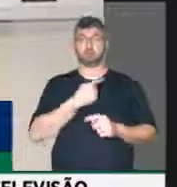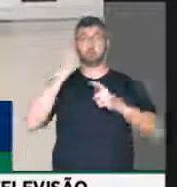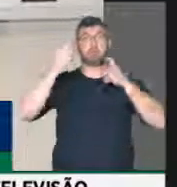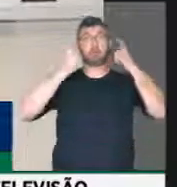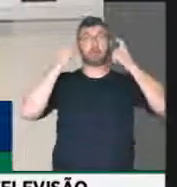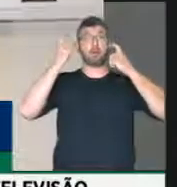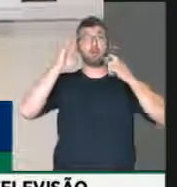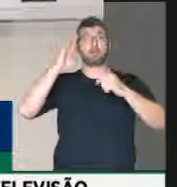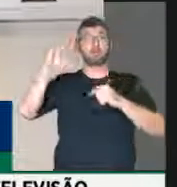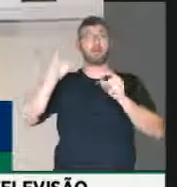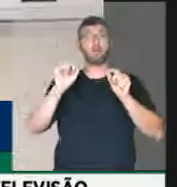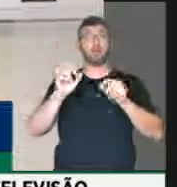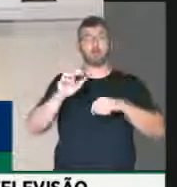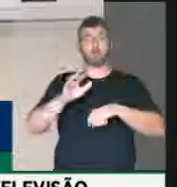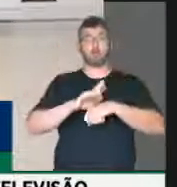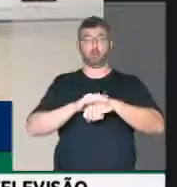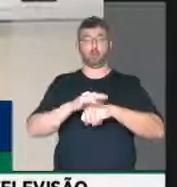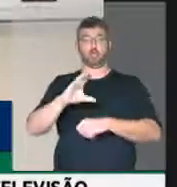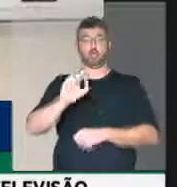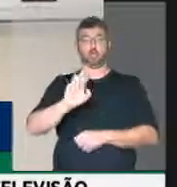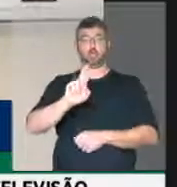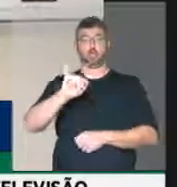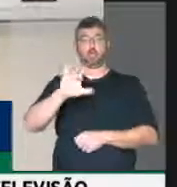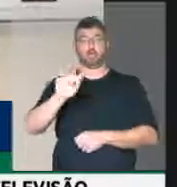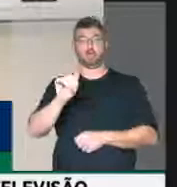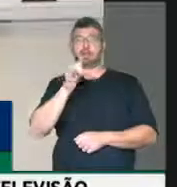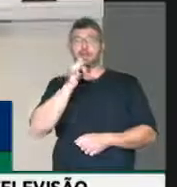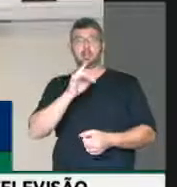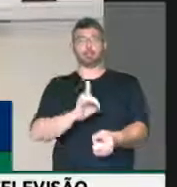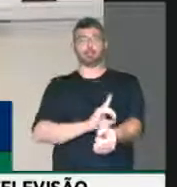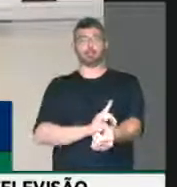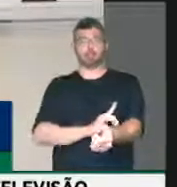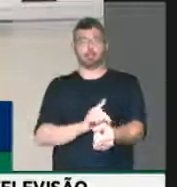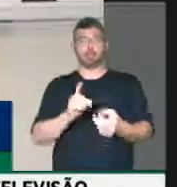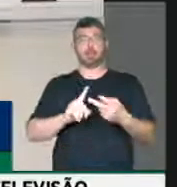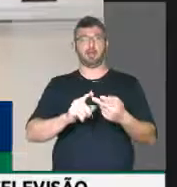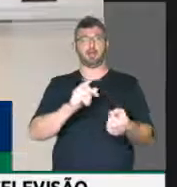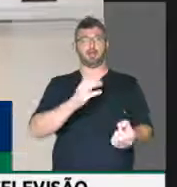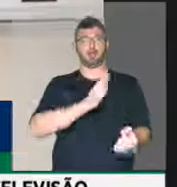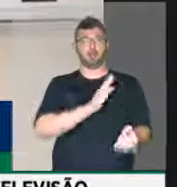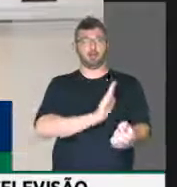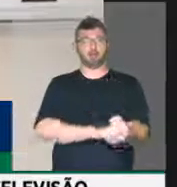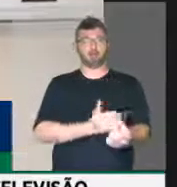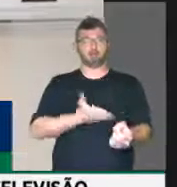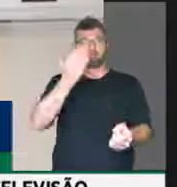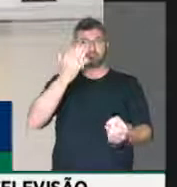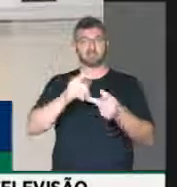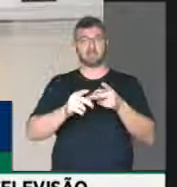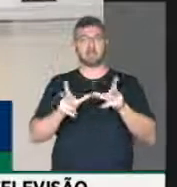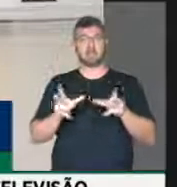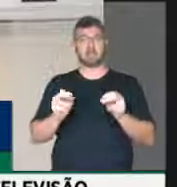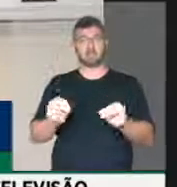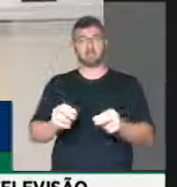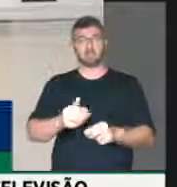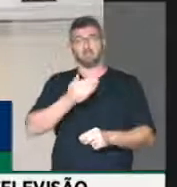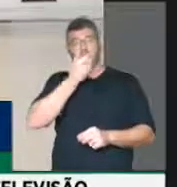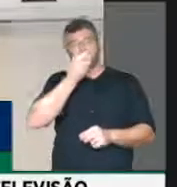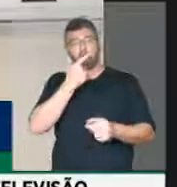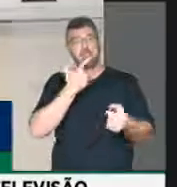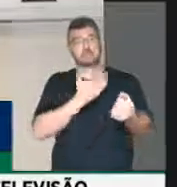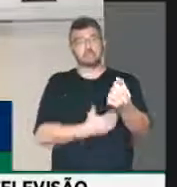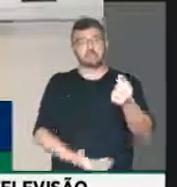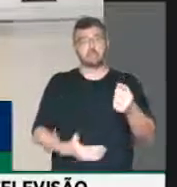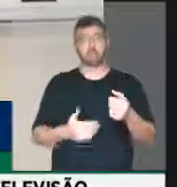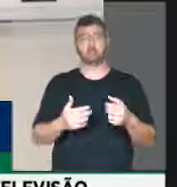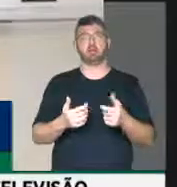está principalmente as doenças crônicas, como diabetes, hipertensão, câncer, tuberculose, entre